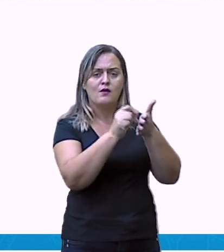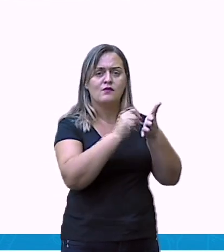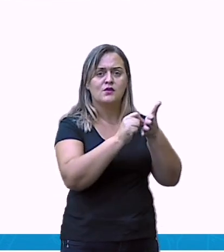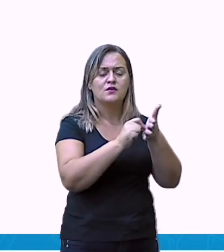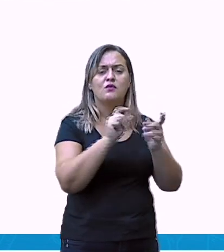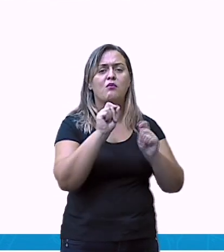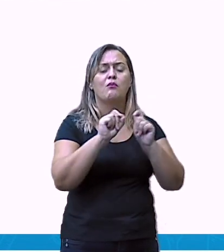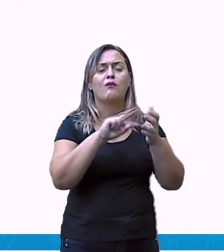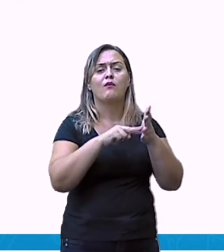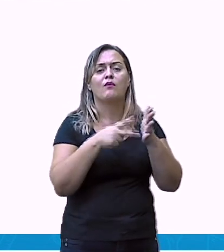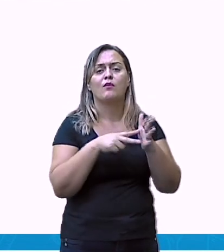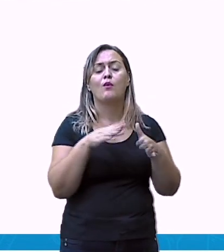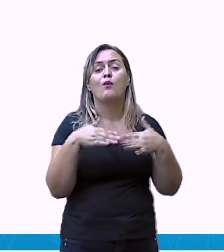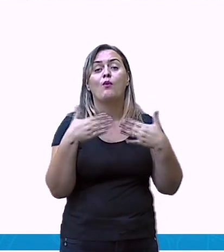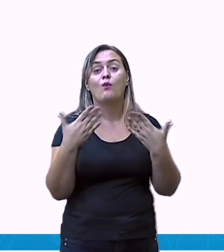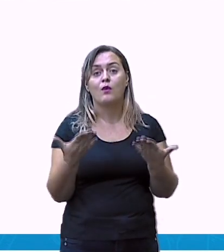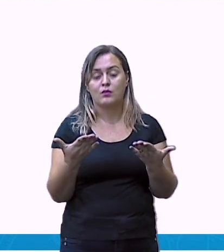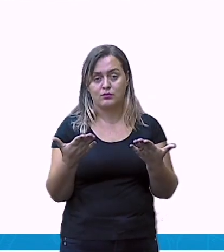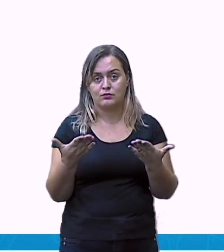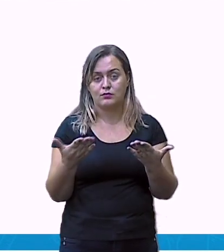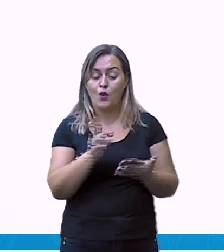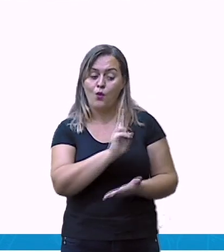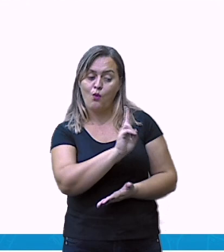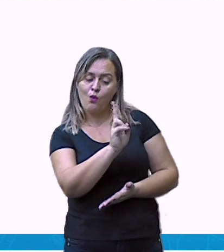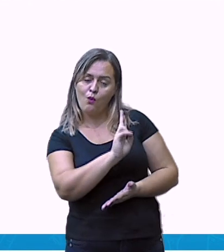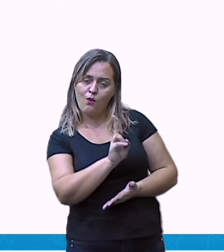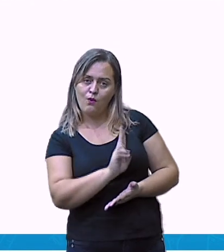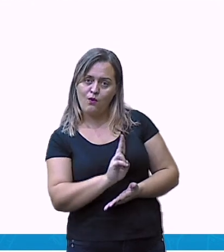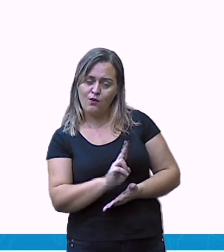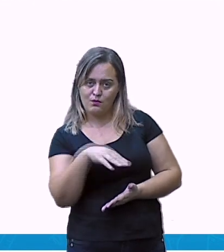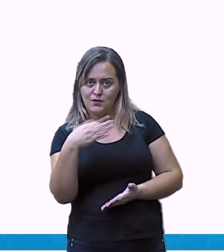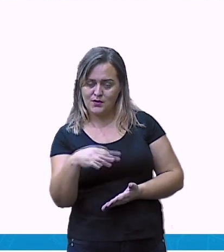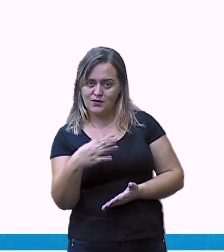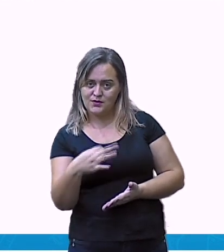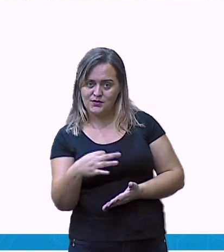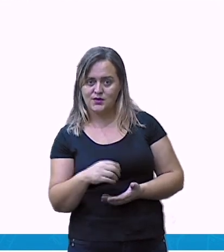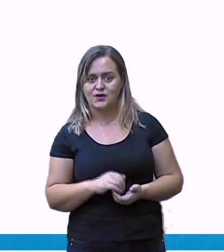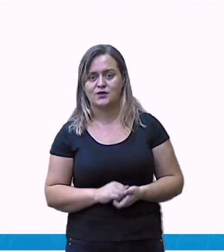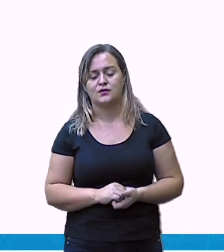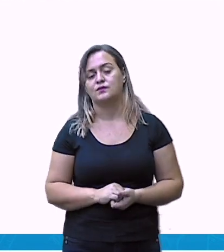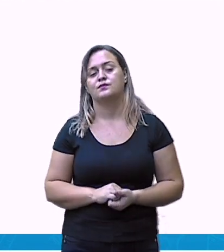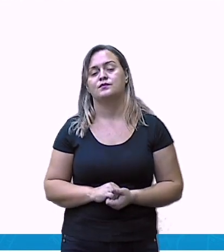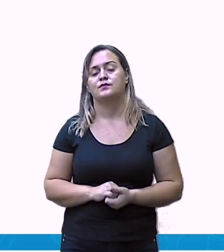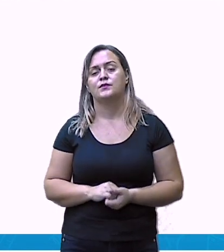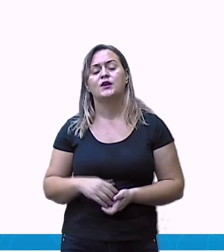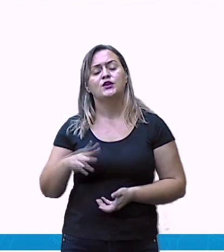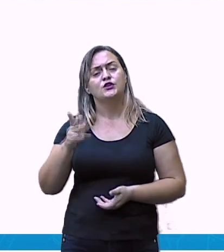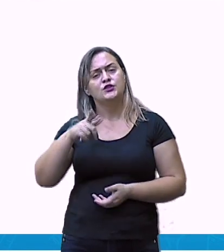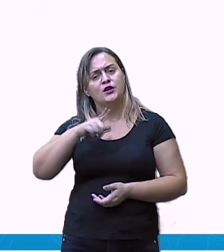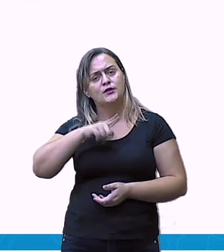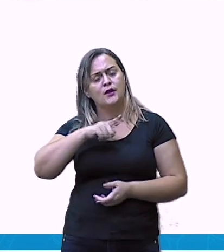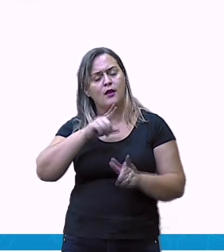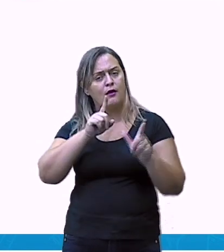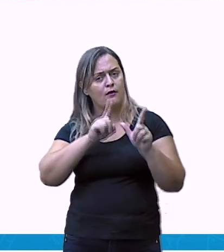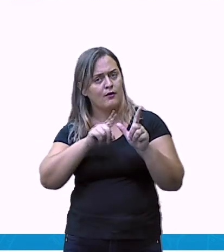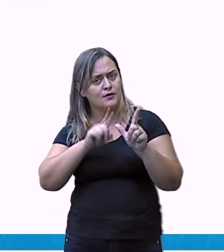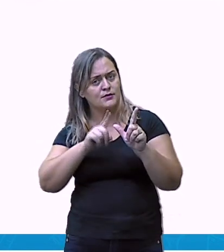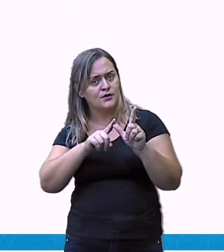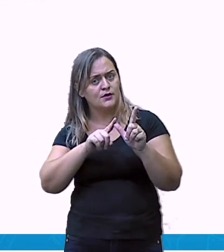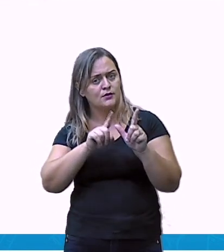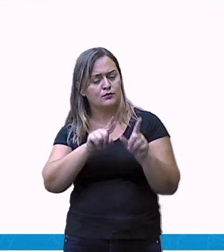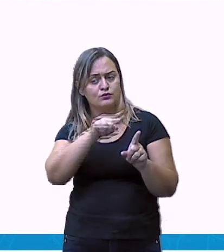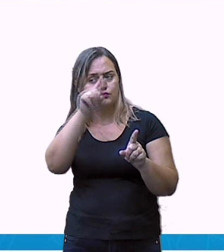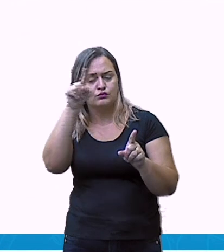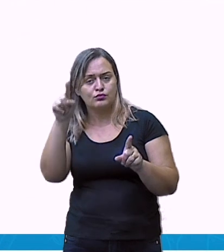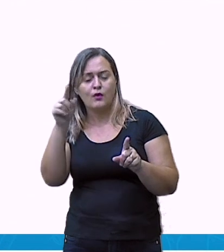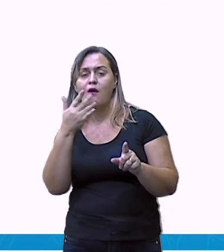Lembrando de fazer a sua legenda. É claro que aqui já tem as siglas representando cada uma, mas é sempre